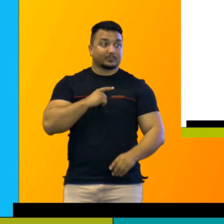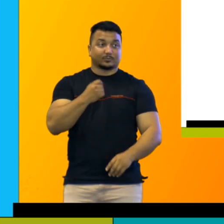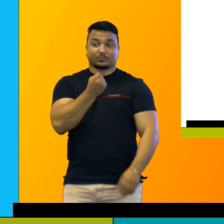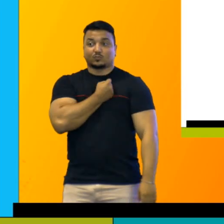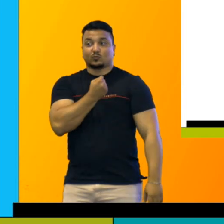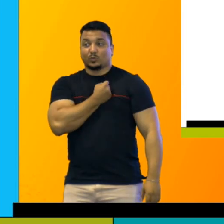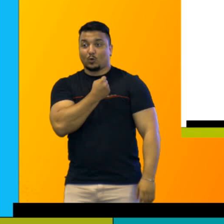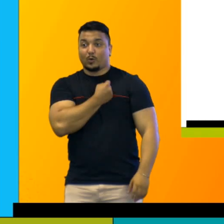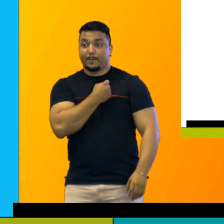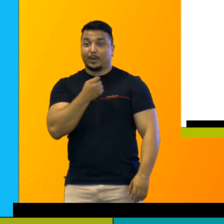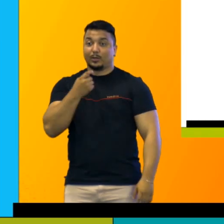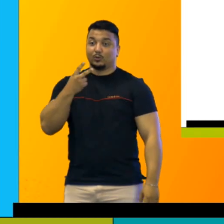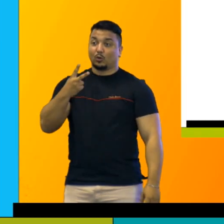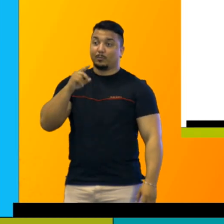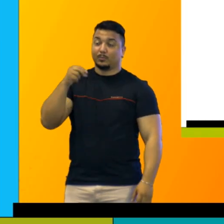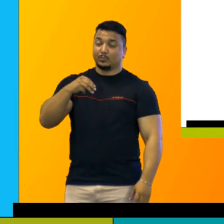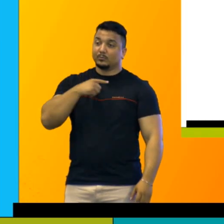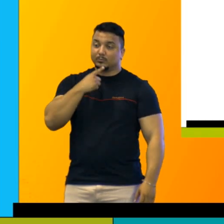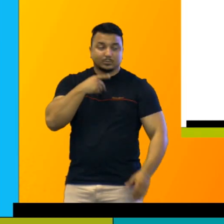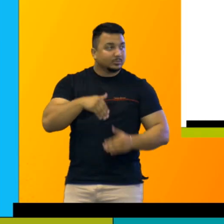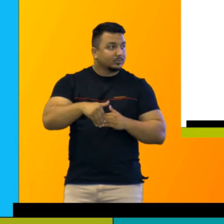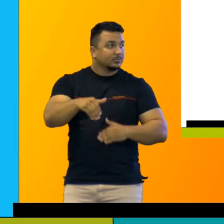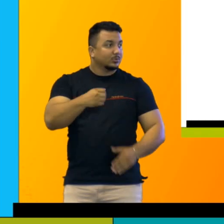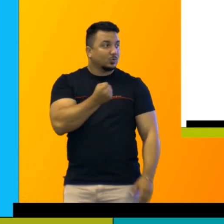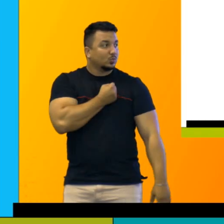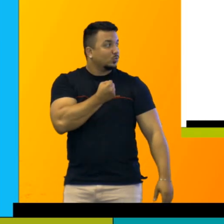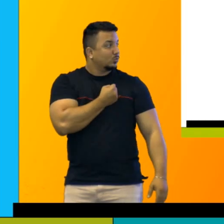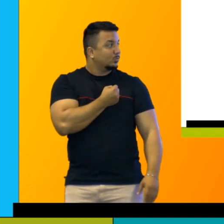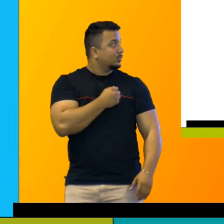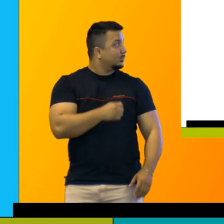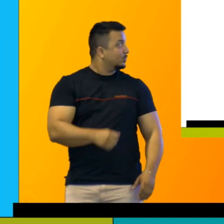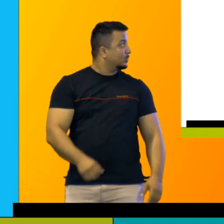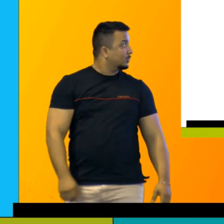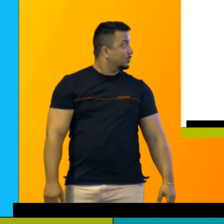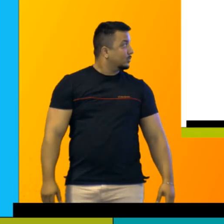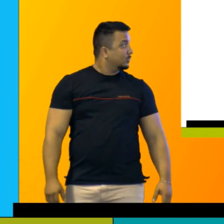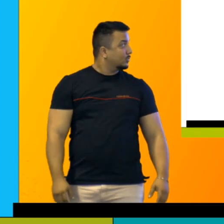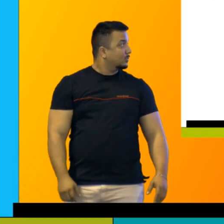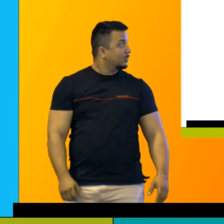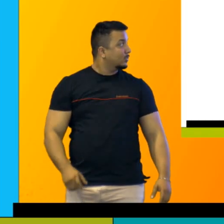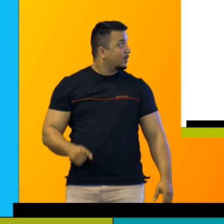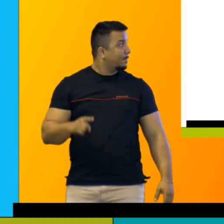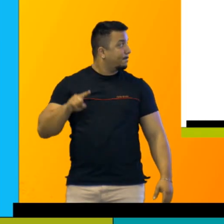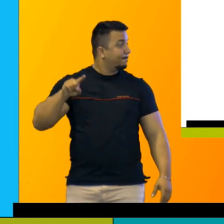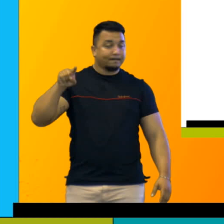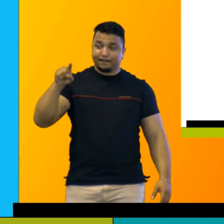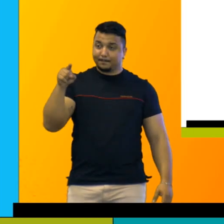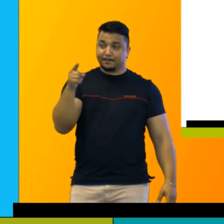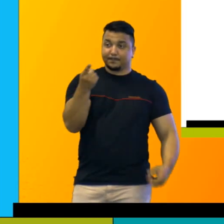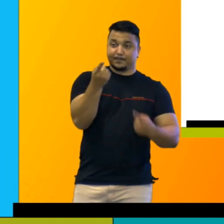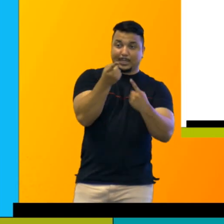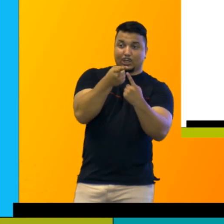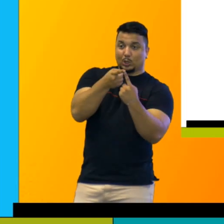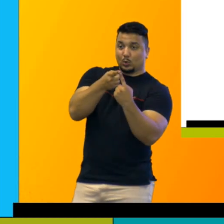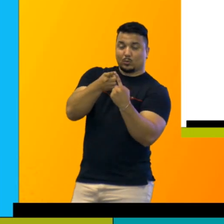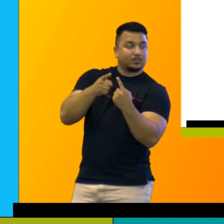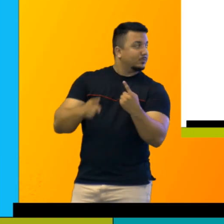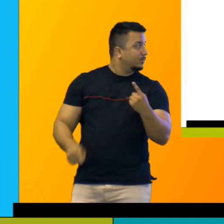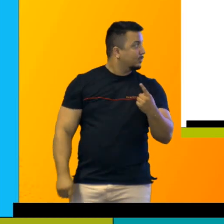aí, 2 milhões de 50. Vocês sei como é que fala esse número aí, né? Se a gente fosse falar, vamos lá, ó. Mil,